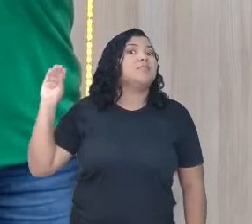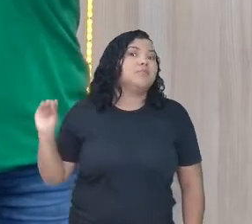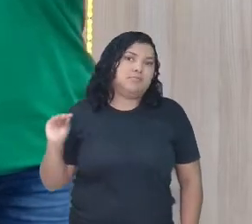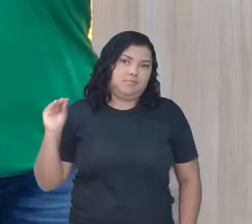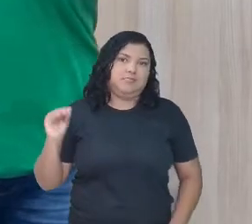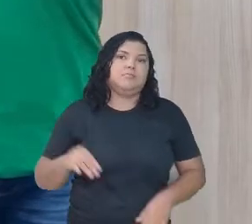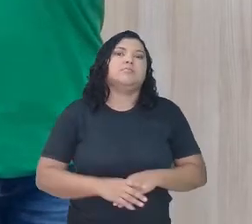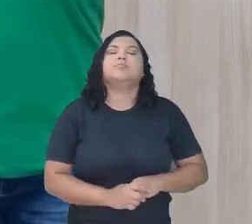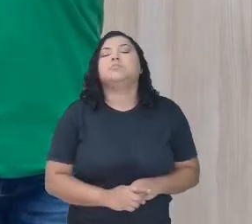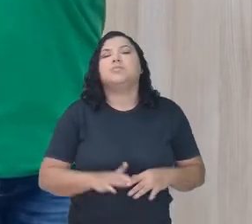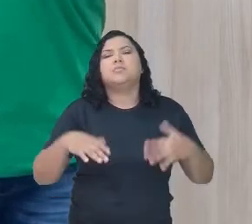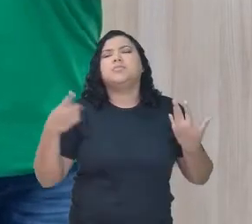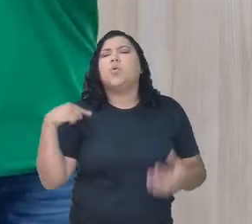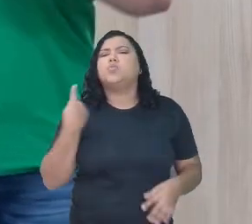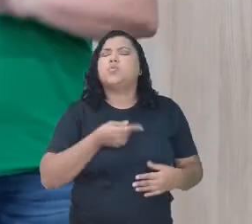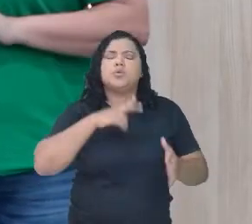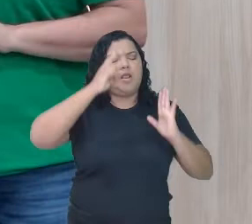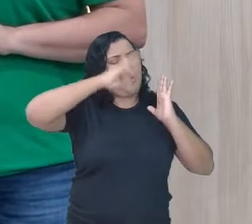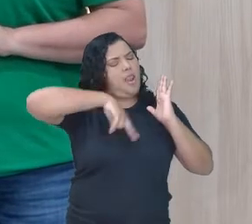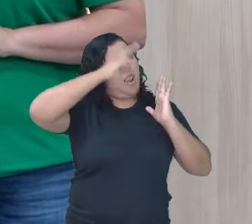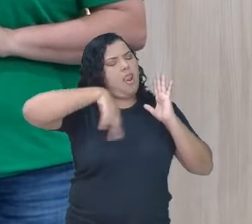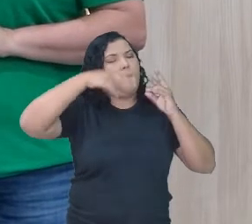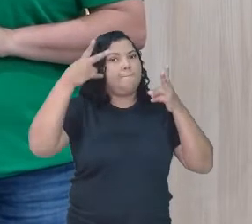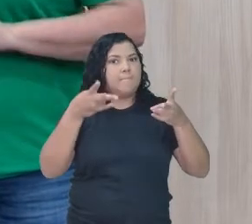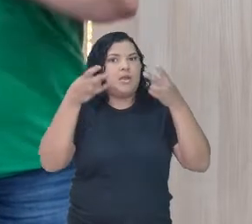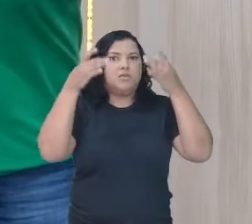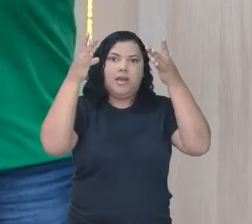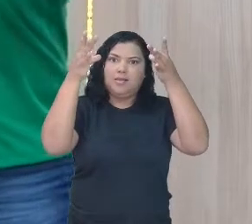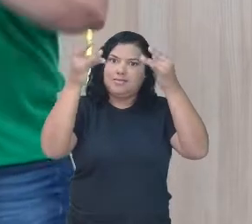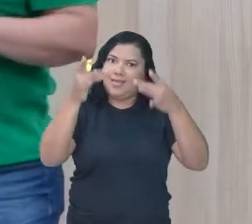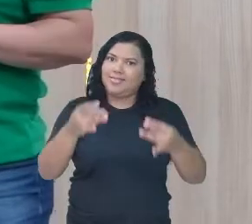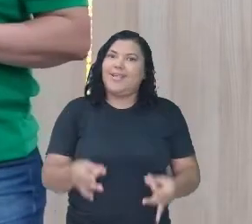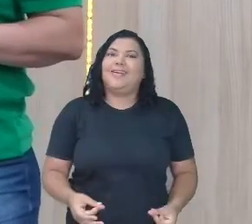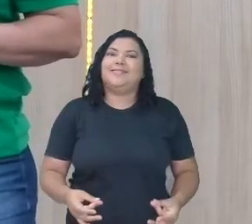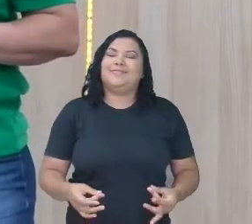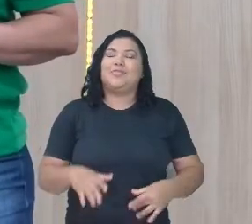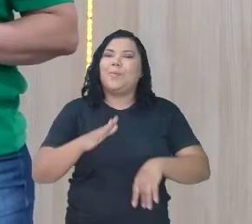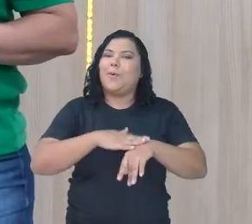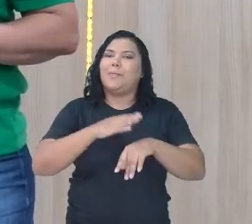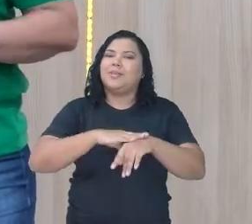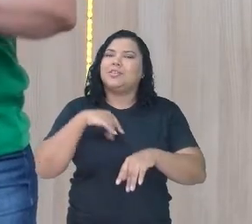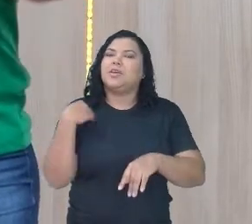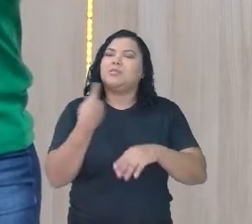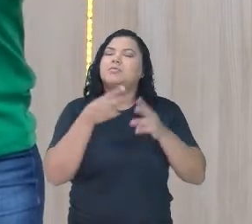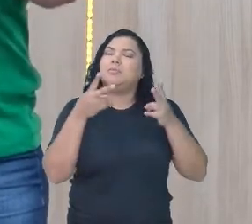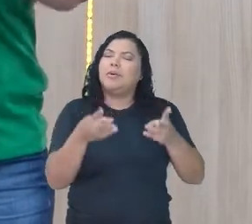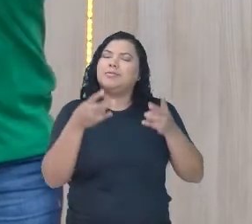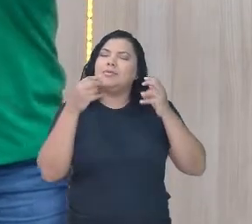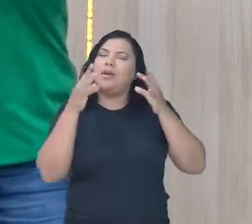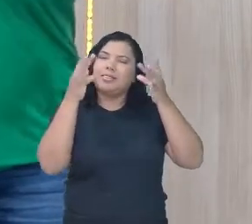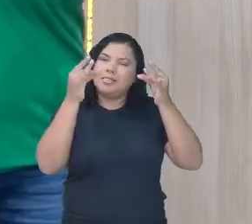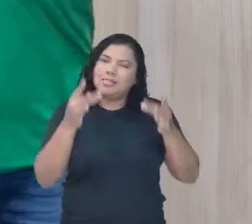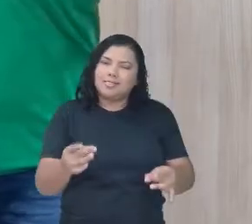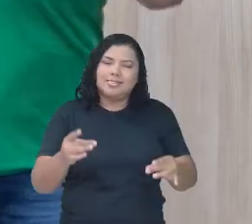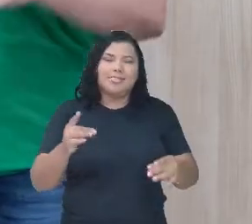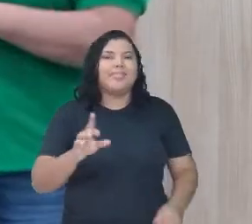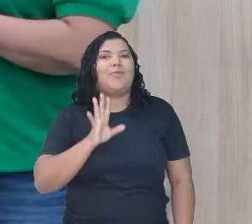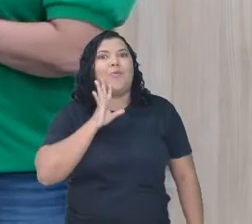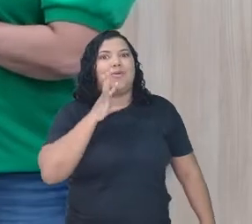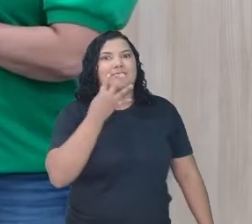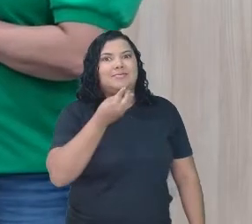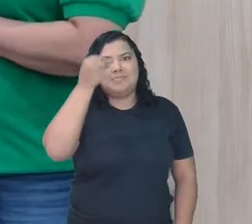Lermos atentamente, prestando atenção aos detalhes. Pois é, quando fazemos isso, estamos crescendo